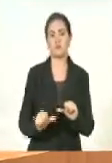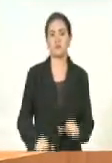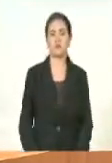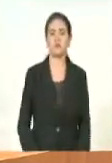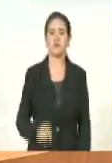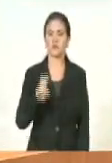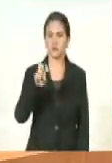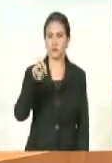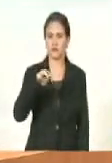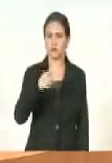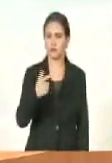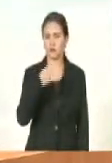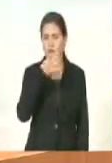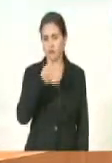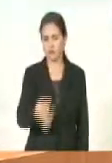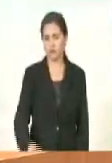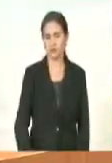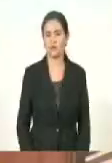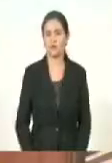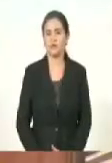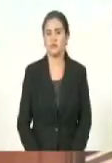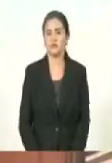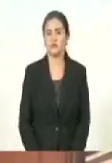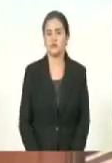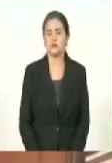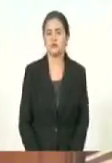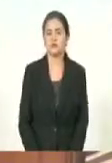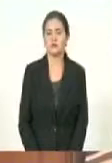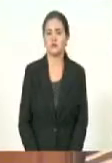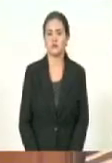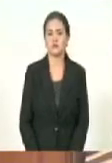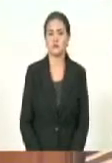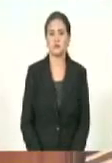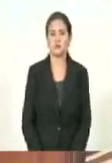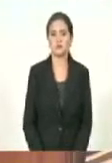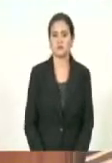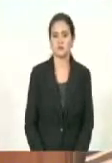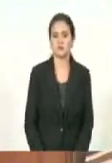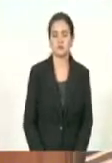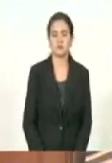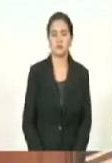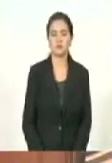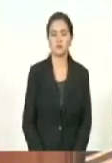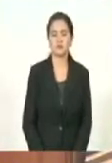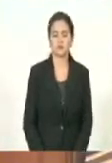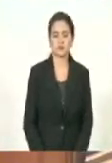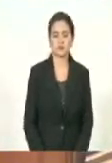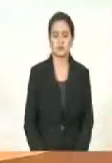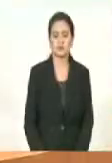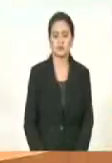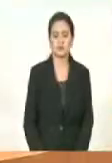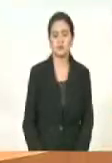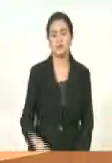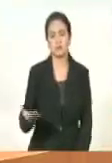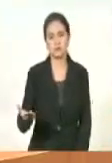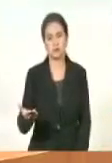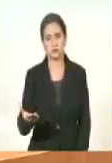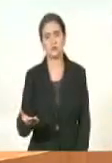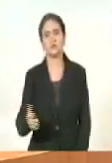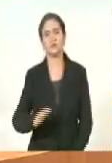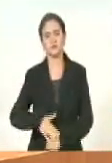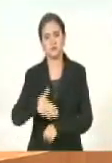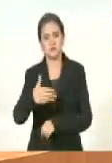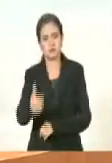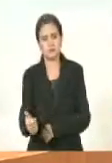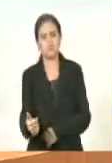5 minutos sem a parte, deputado Júnior Verde. Então, essa certamente é a melhor defesa que nós podemos fazer dos nossos